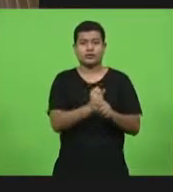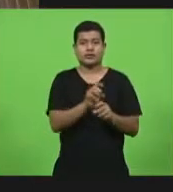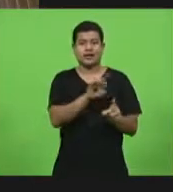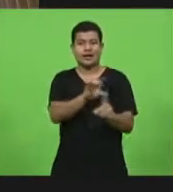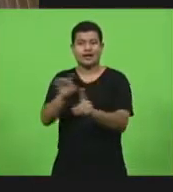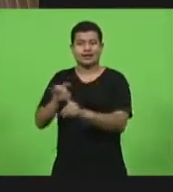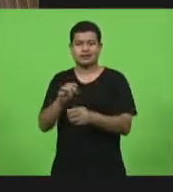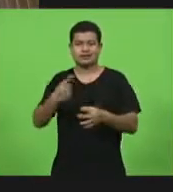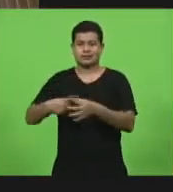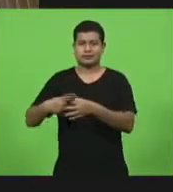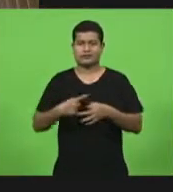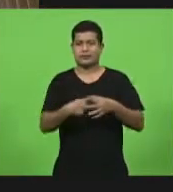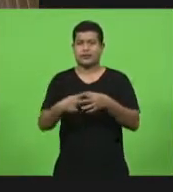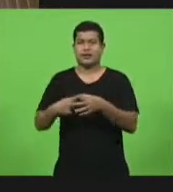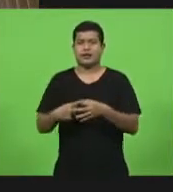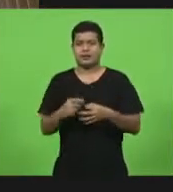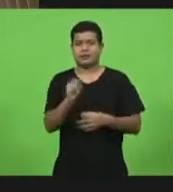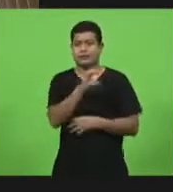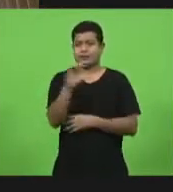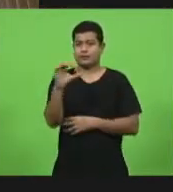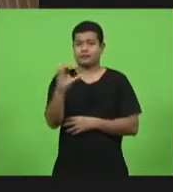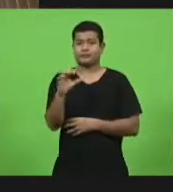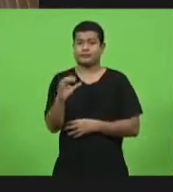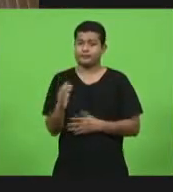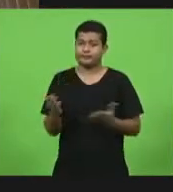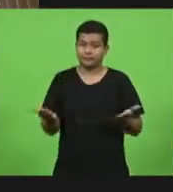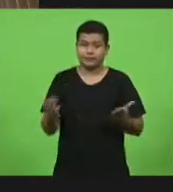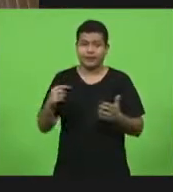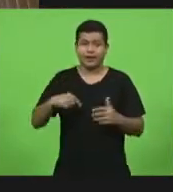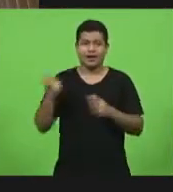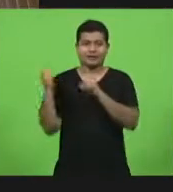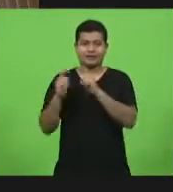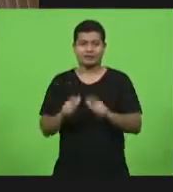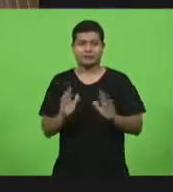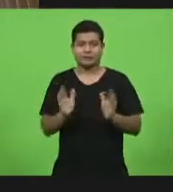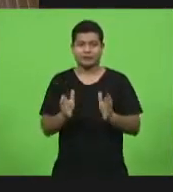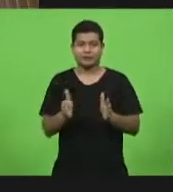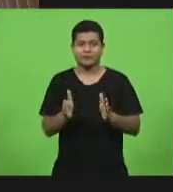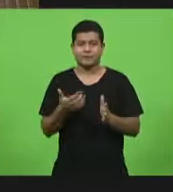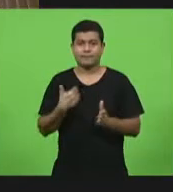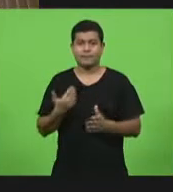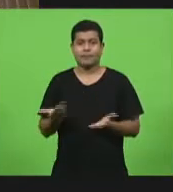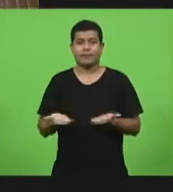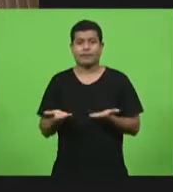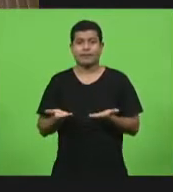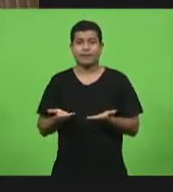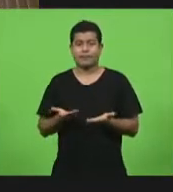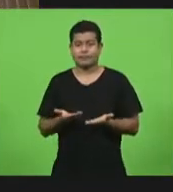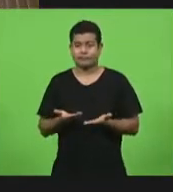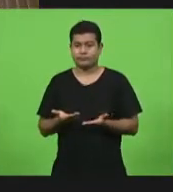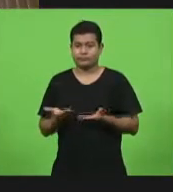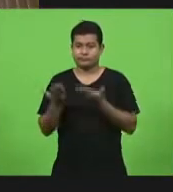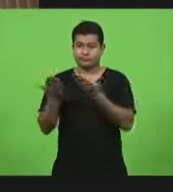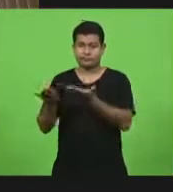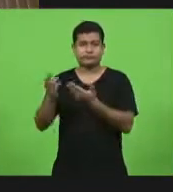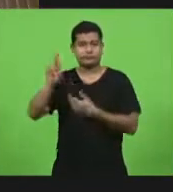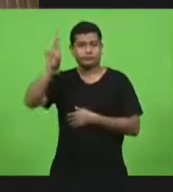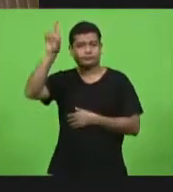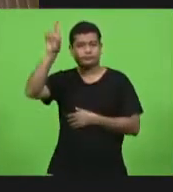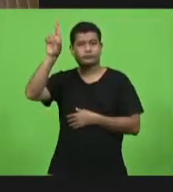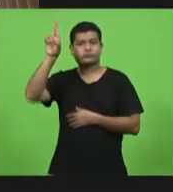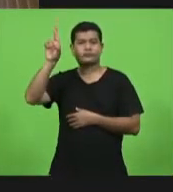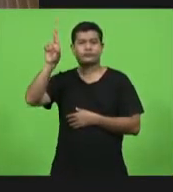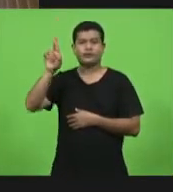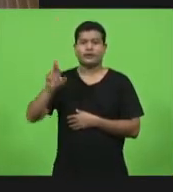Santa Catarina. Como é de praxe aqui no Parlamento catarinense, eu passo a palavra para a condução dos trabalhos